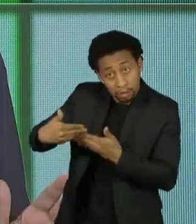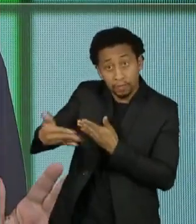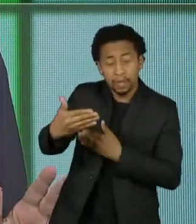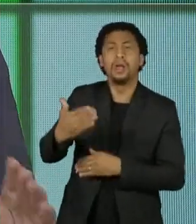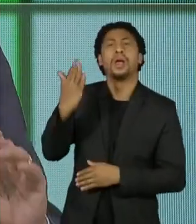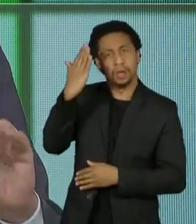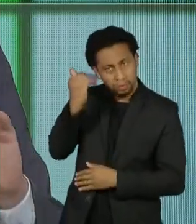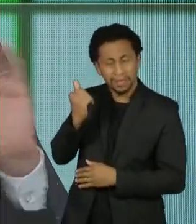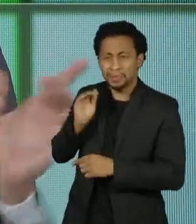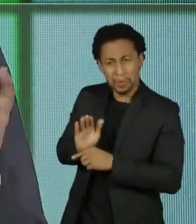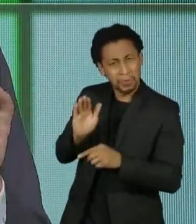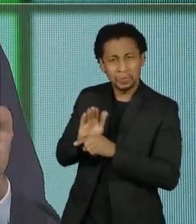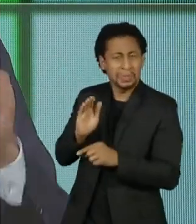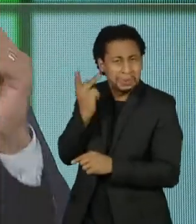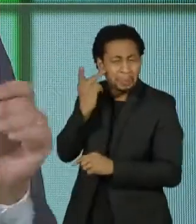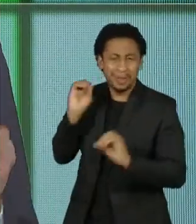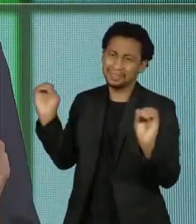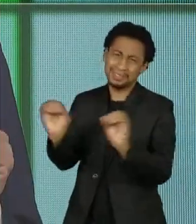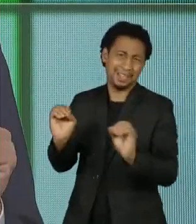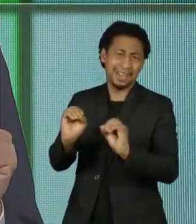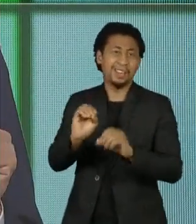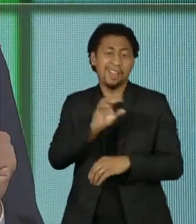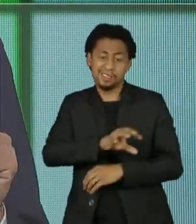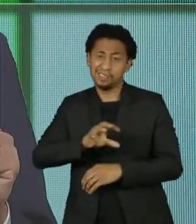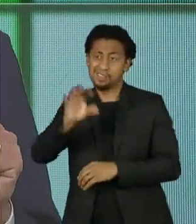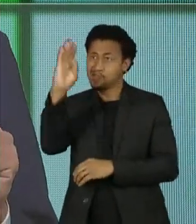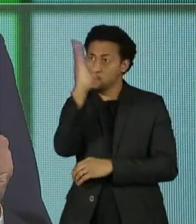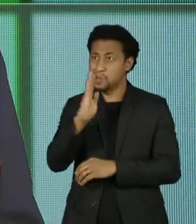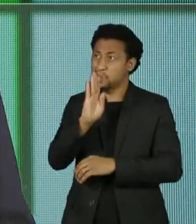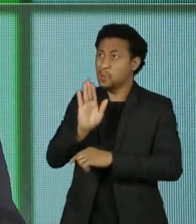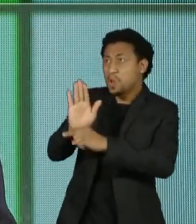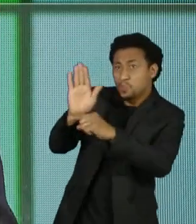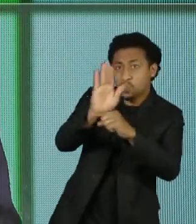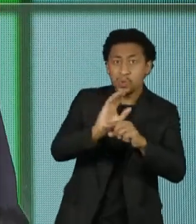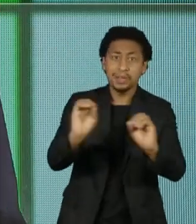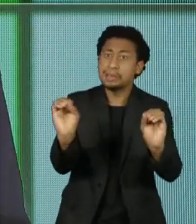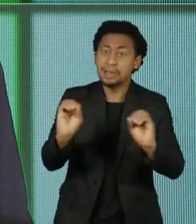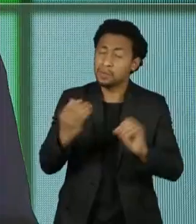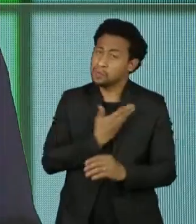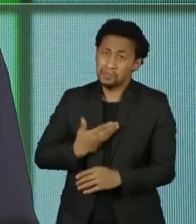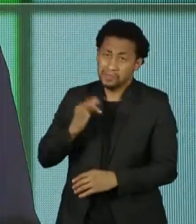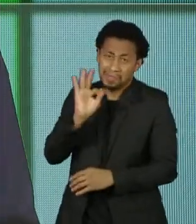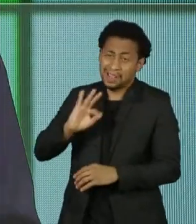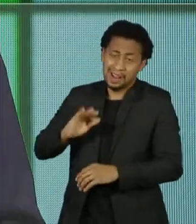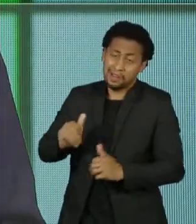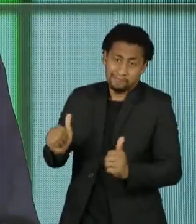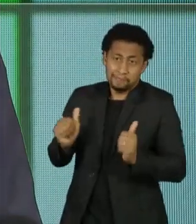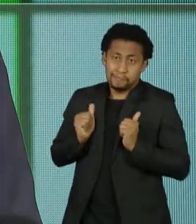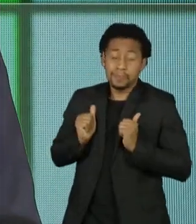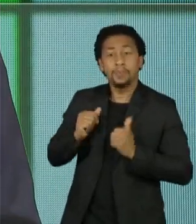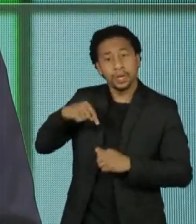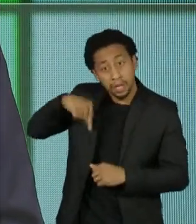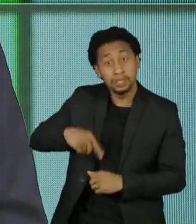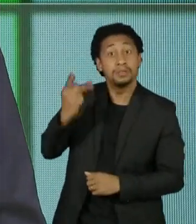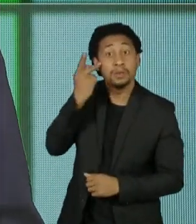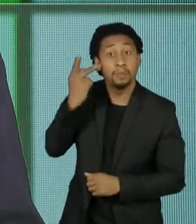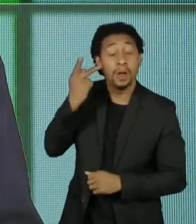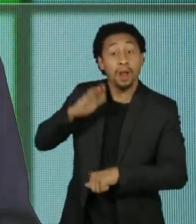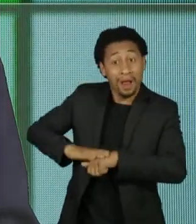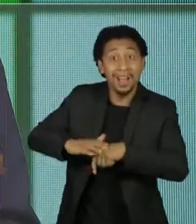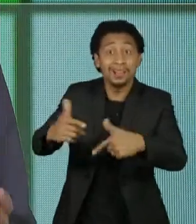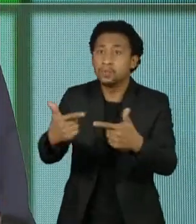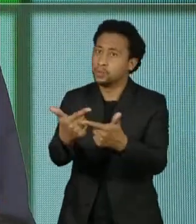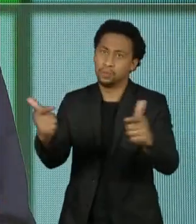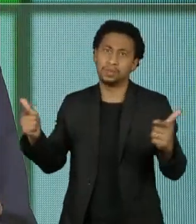não ajuda São Paulo, como não ajuda nenhum estado da federação. Mas nós não estamos fazendo a lição de casa aqui em São Paulo. Nós não